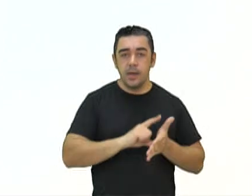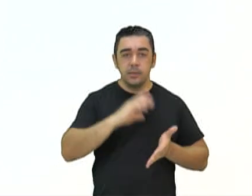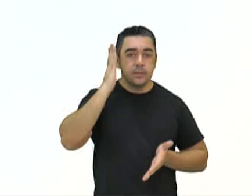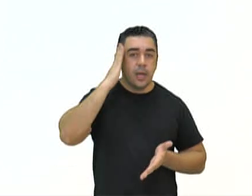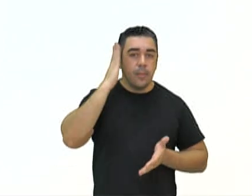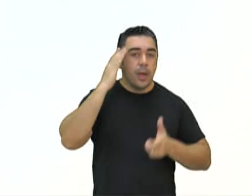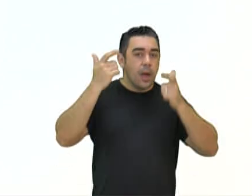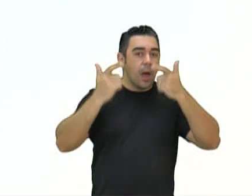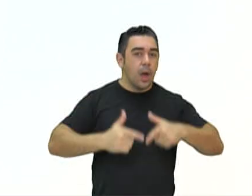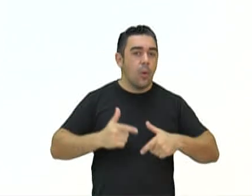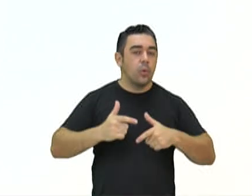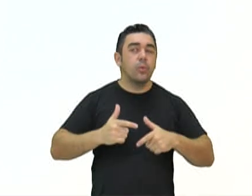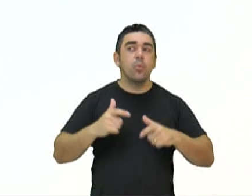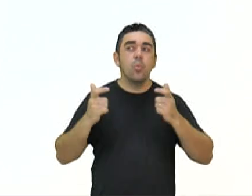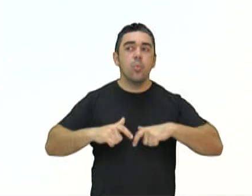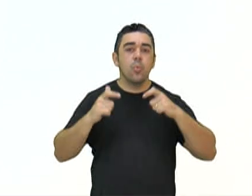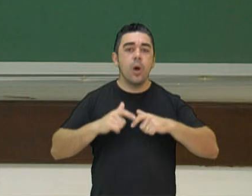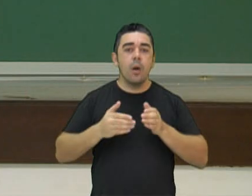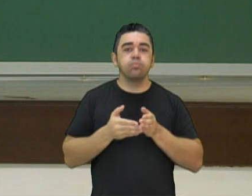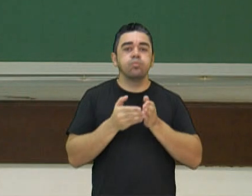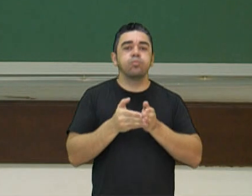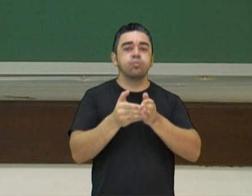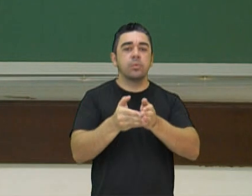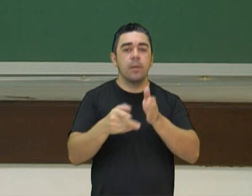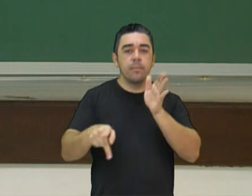Então, o que aconteceu, né? Lá na Segunda Guerra,